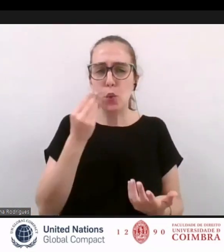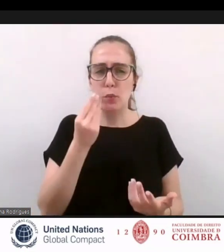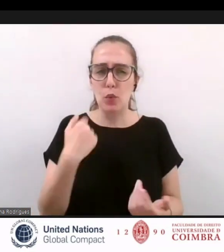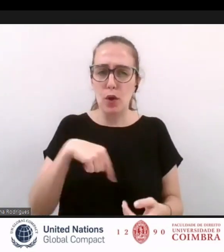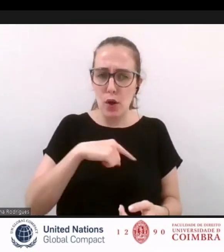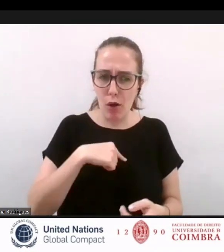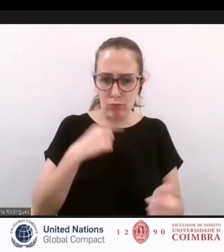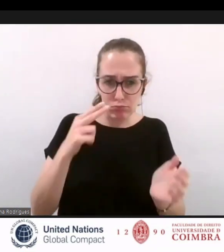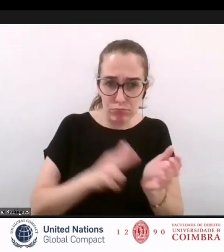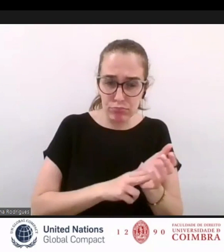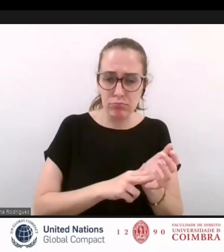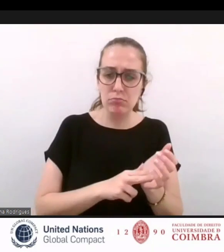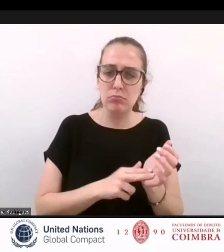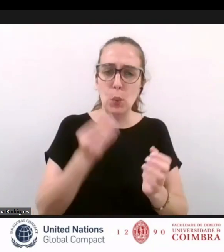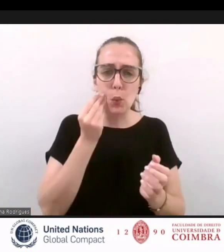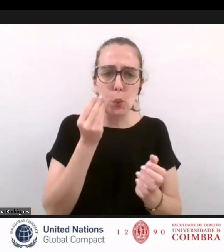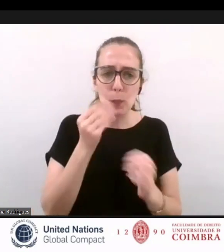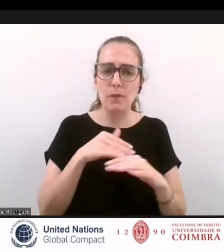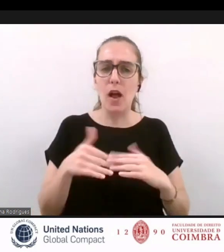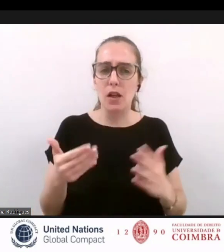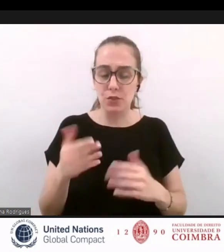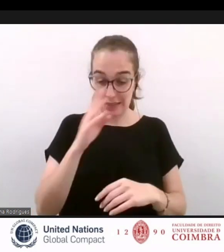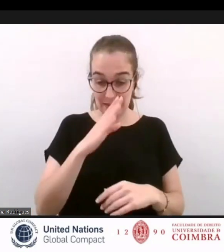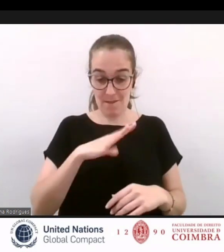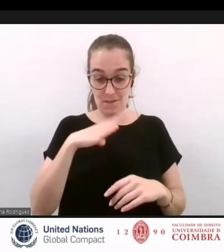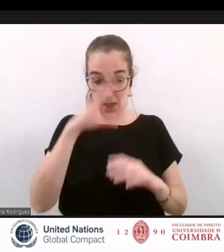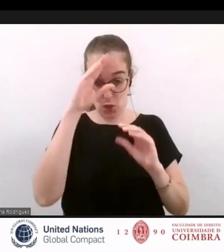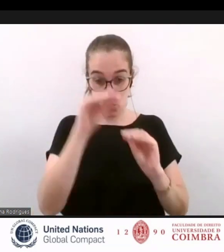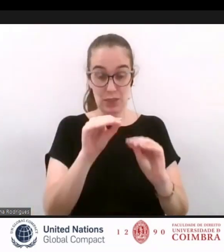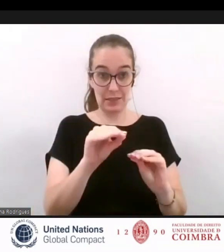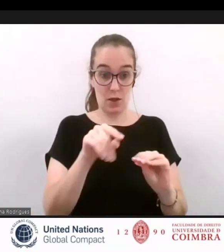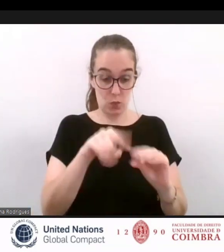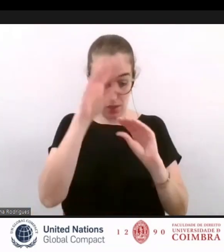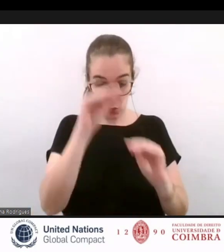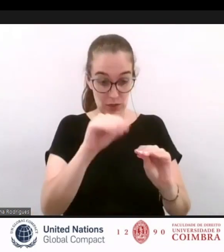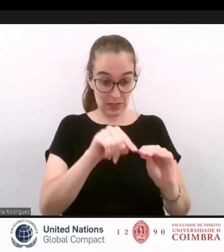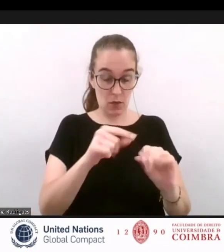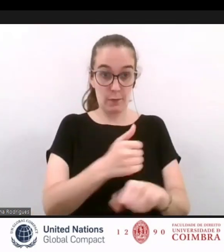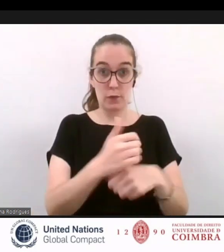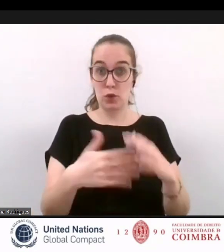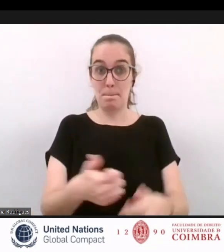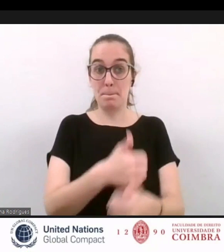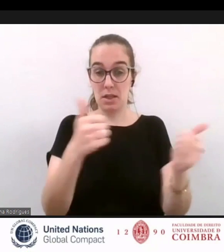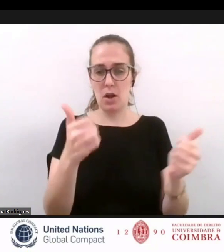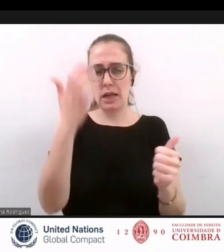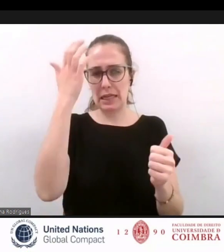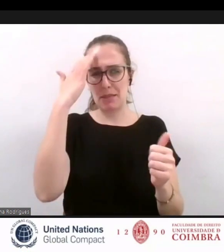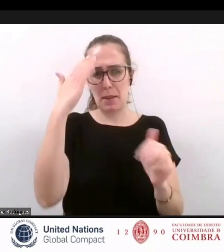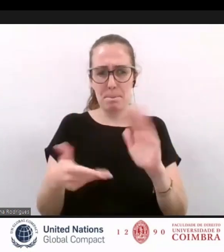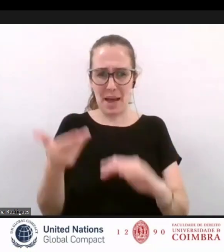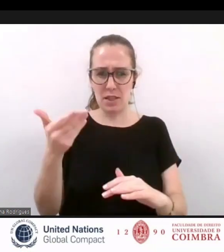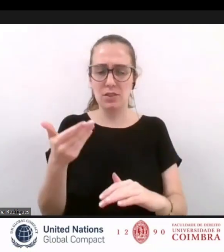efetivamente tornar a educação num instrumento mais eficaz, mais capaz